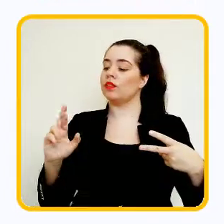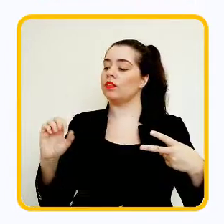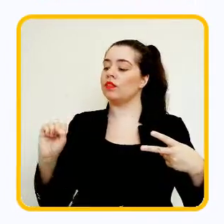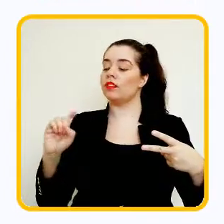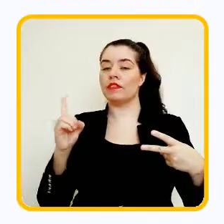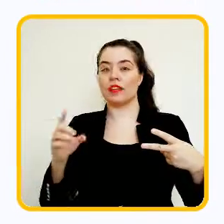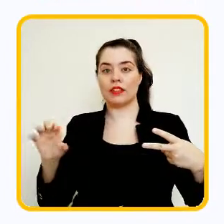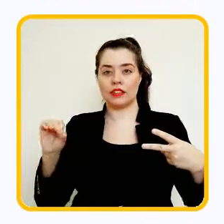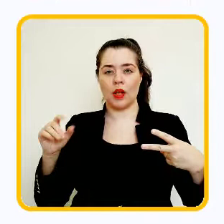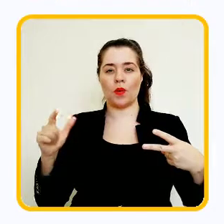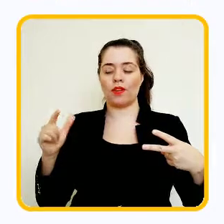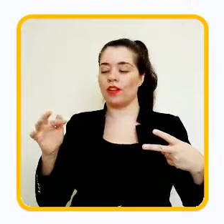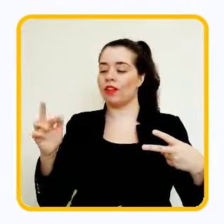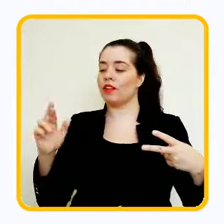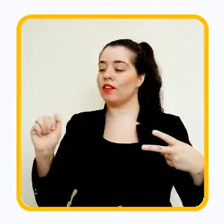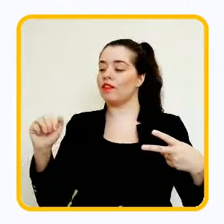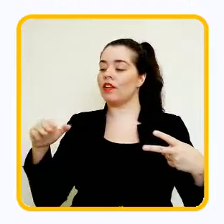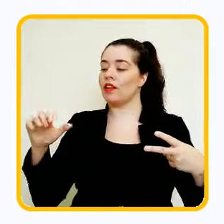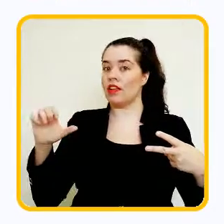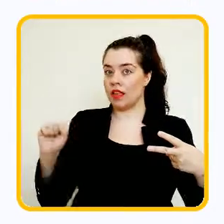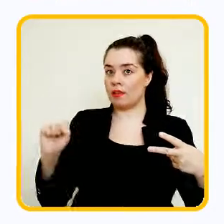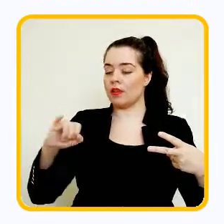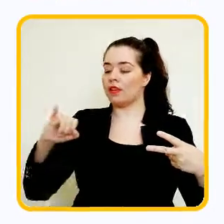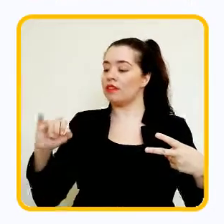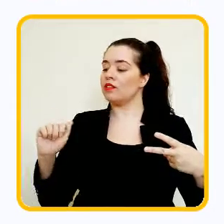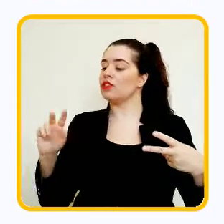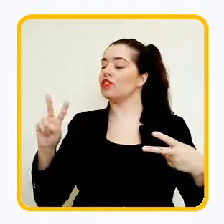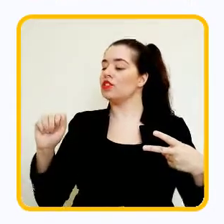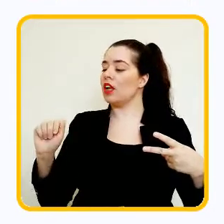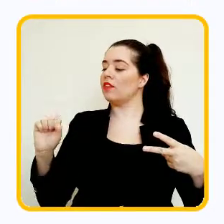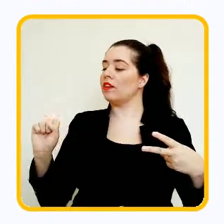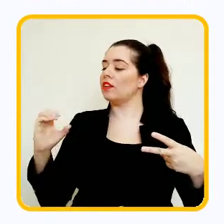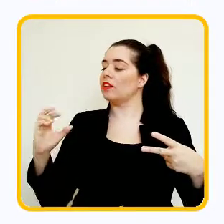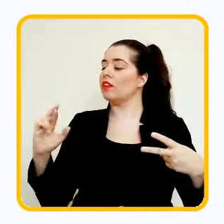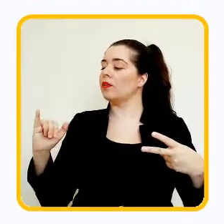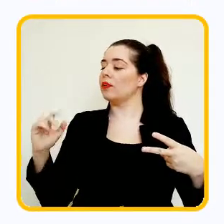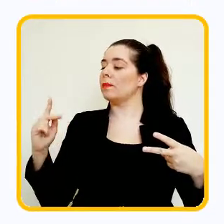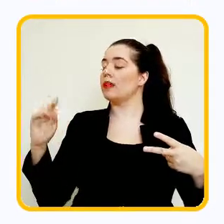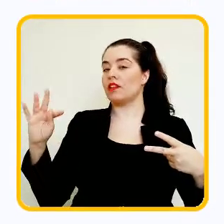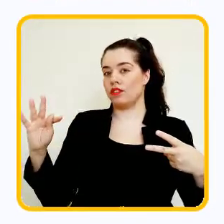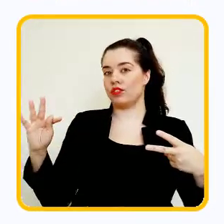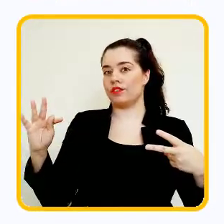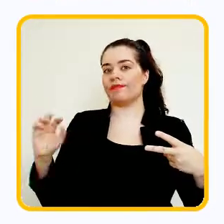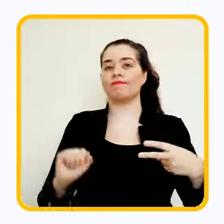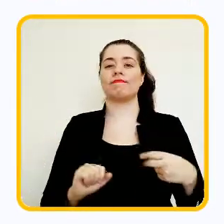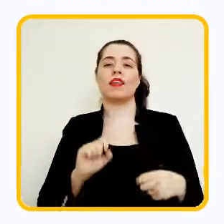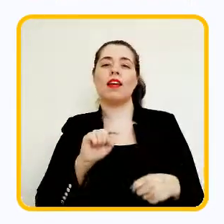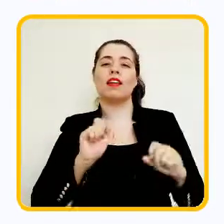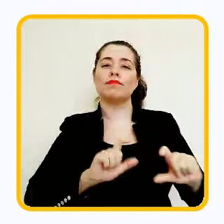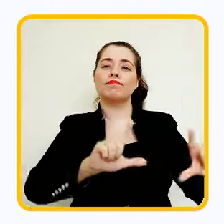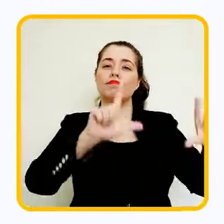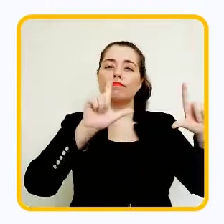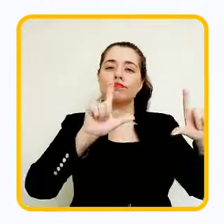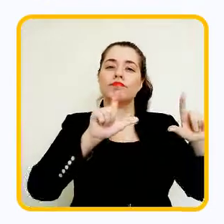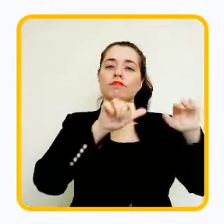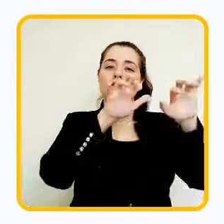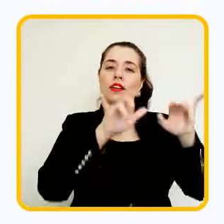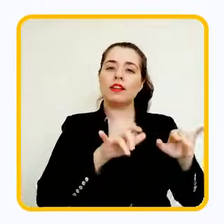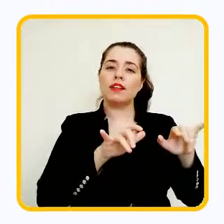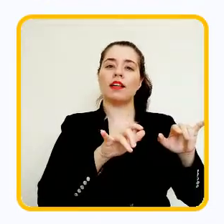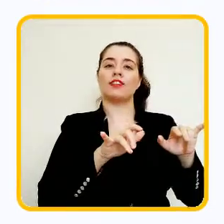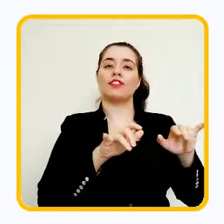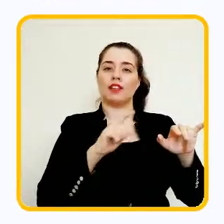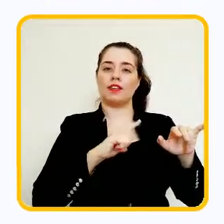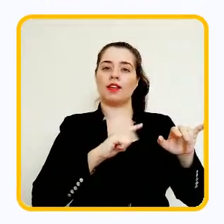O outro layout se encontra em versão sem frames e JavaScript. No campo Enviar mensagem, você digita a mensagem